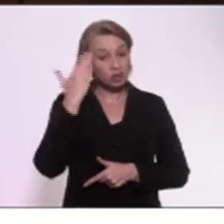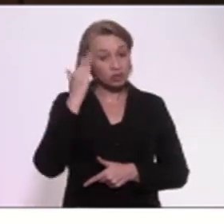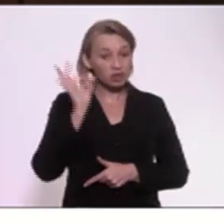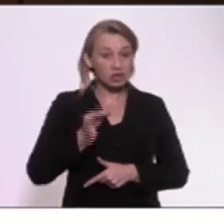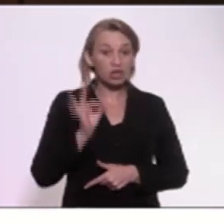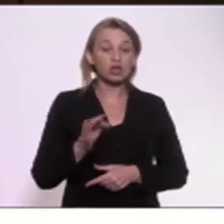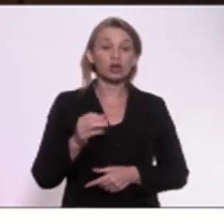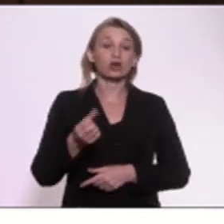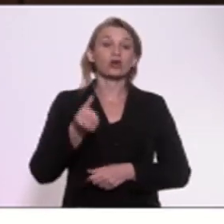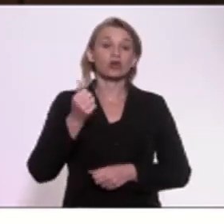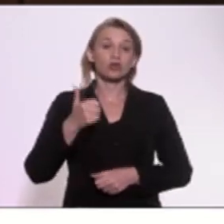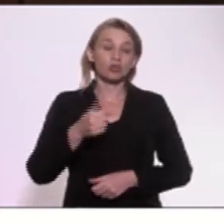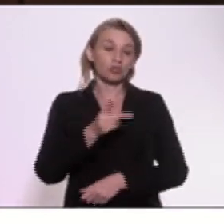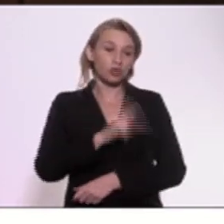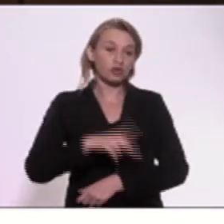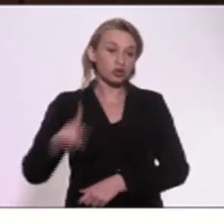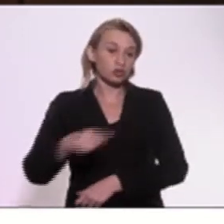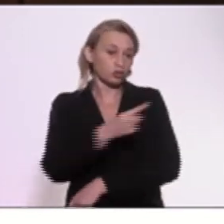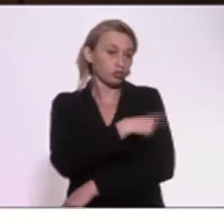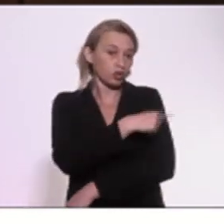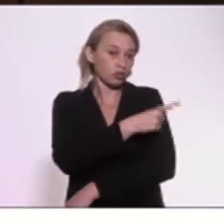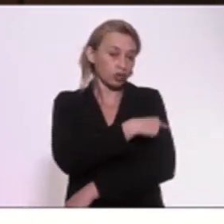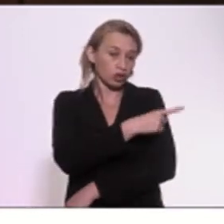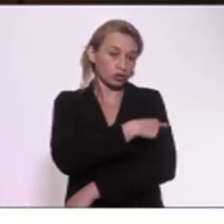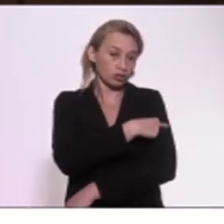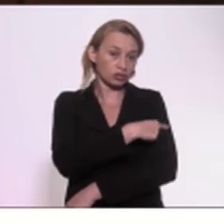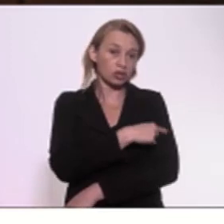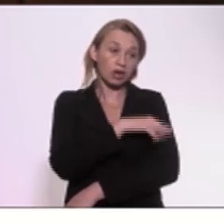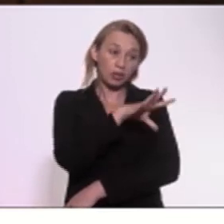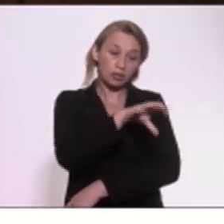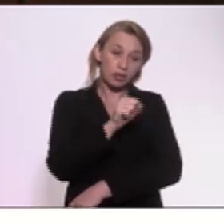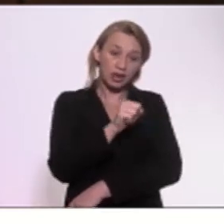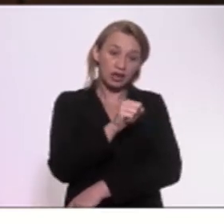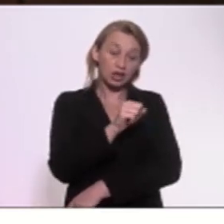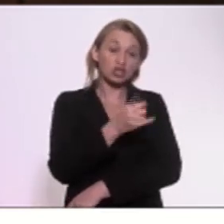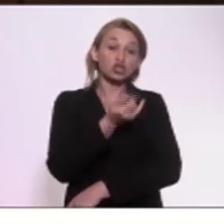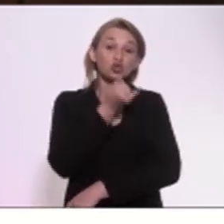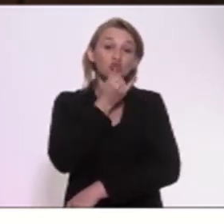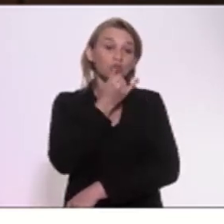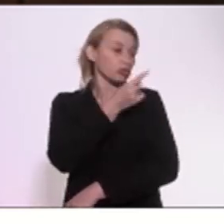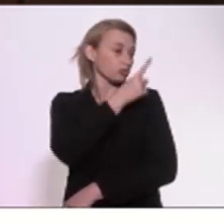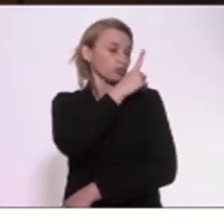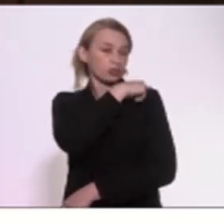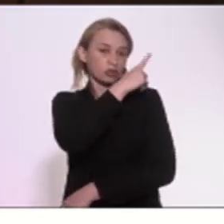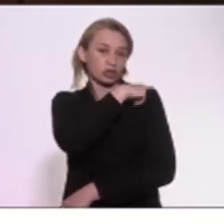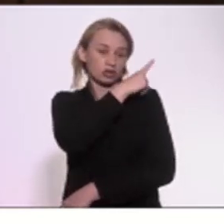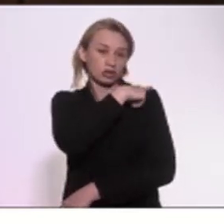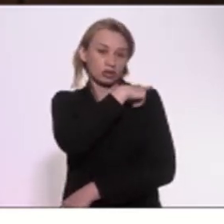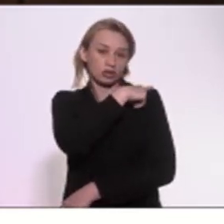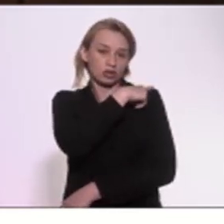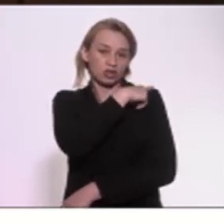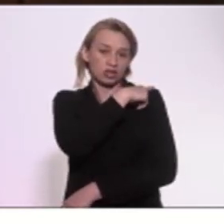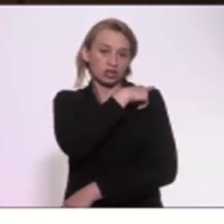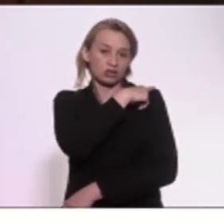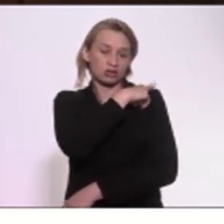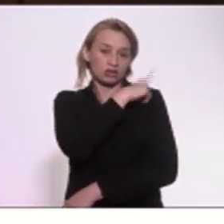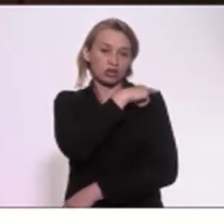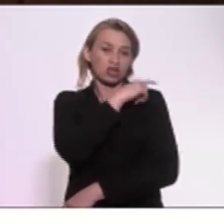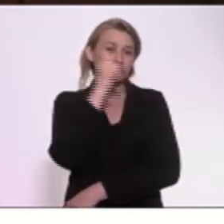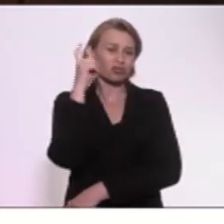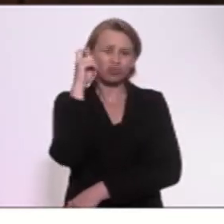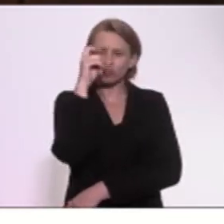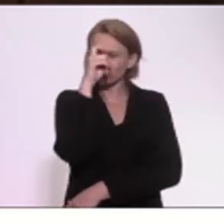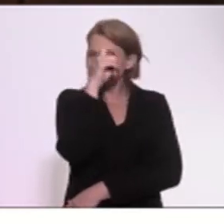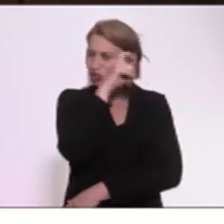de primeiro ano do ensino médio pega um estudante que tem dificuldades para ler e escrever textos